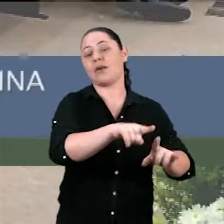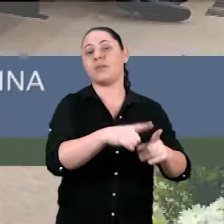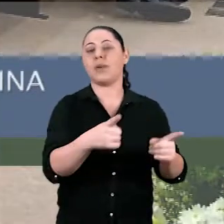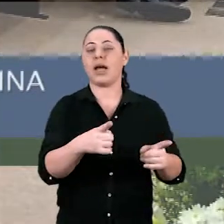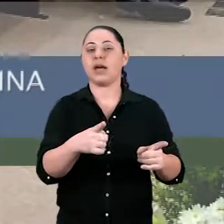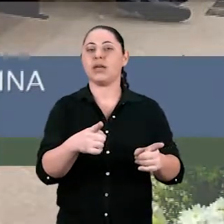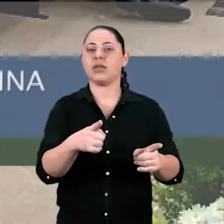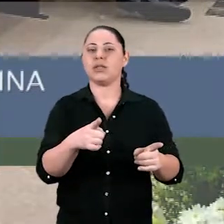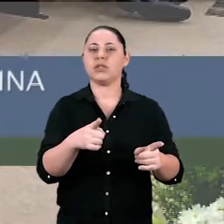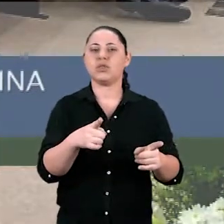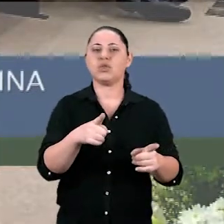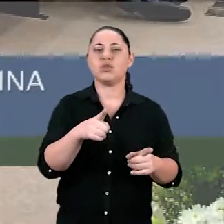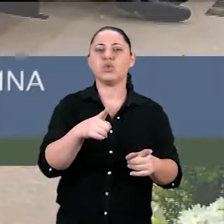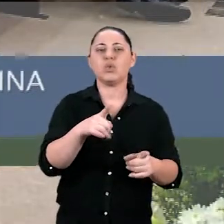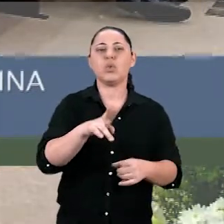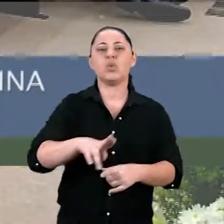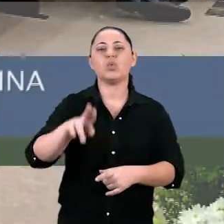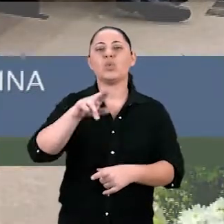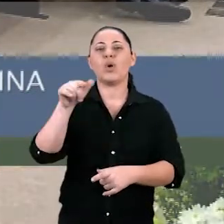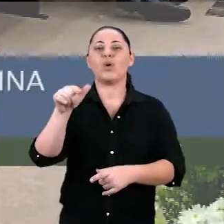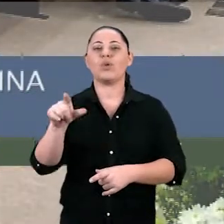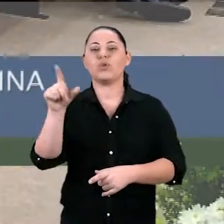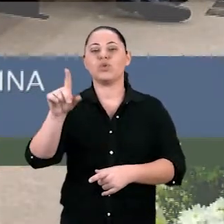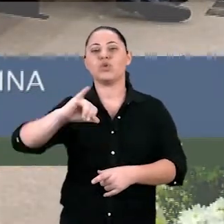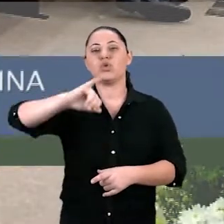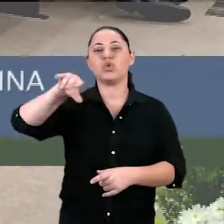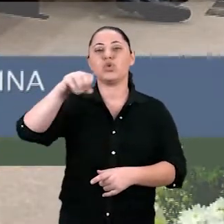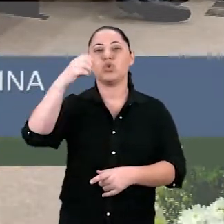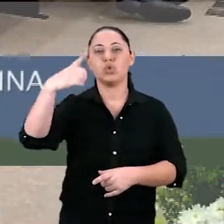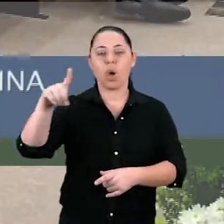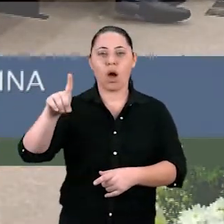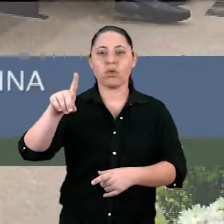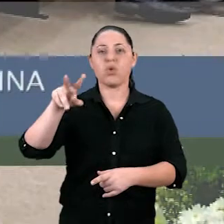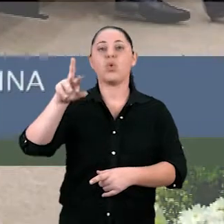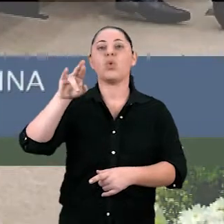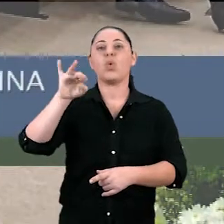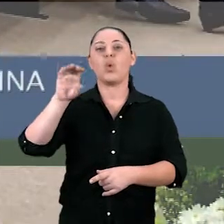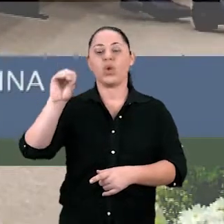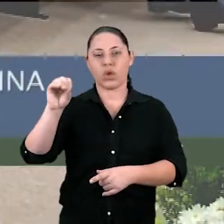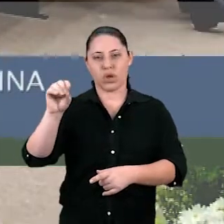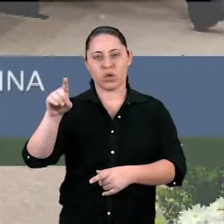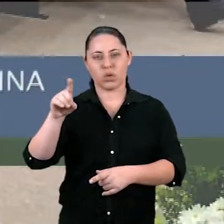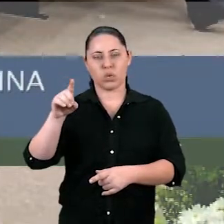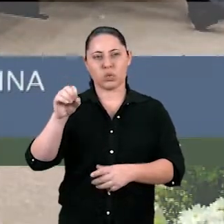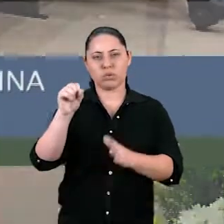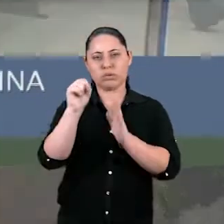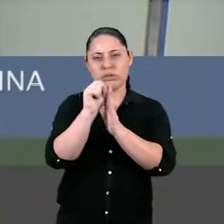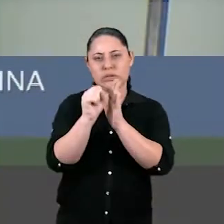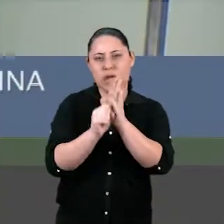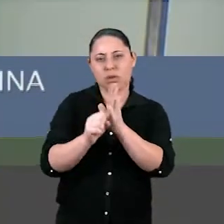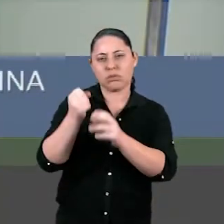Gonzaga, mas João do Rio, ministro, para dizer que João do Rio, quando escreveu no começo do século passado